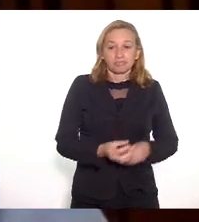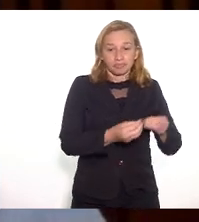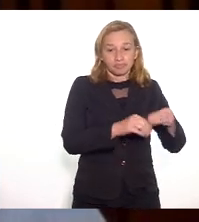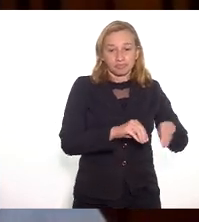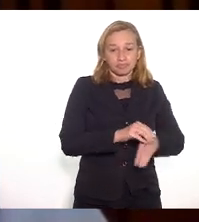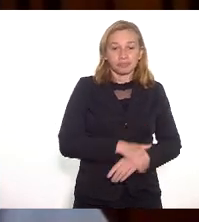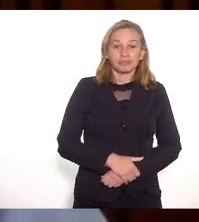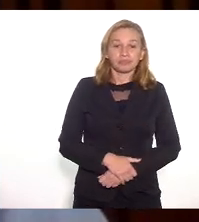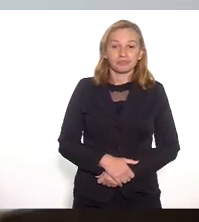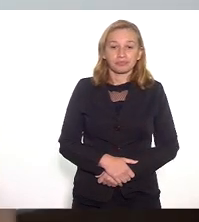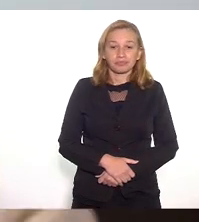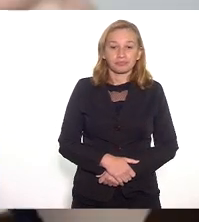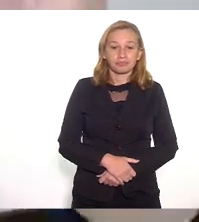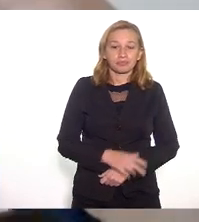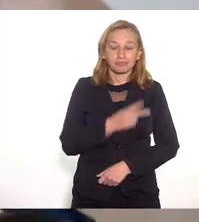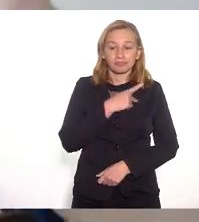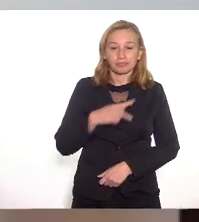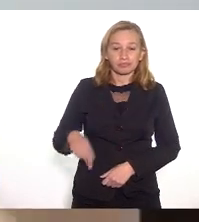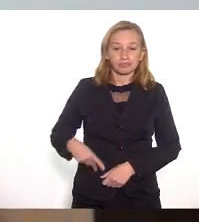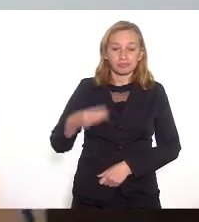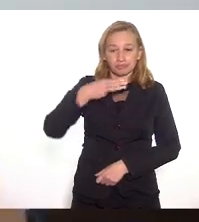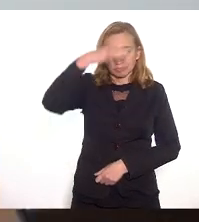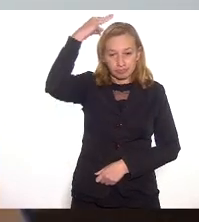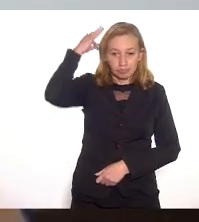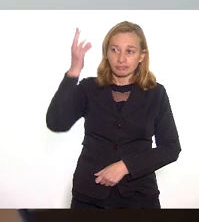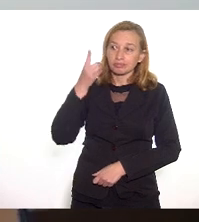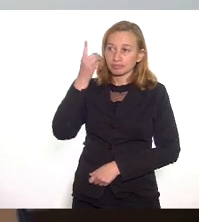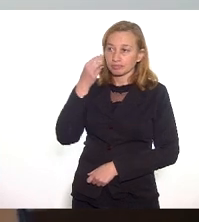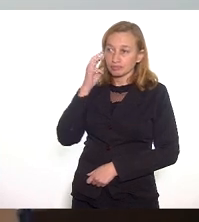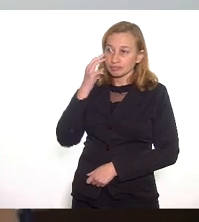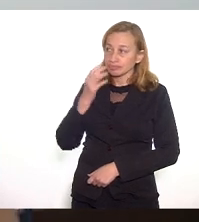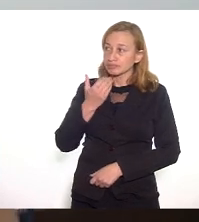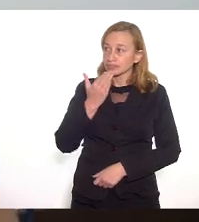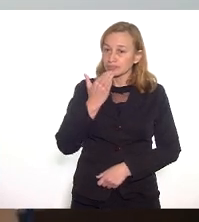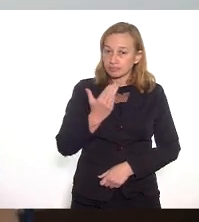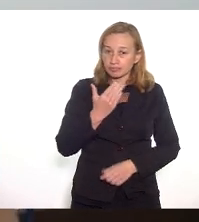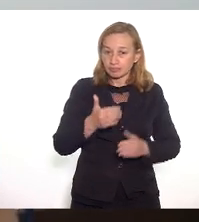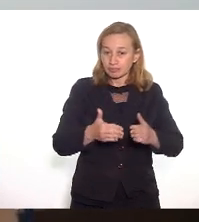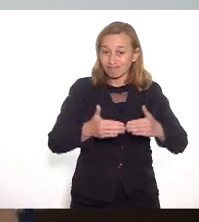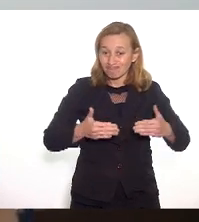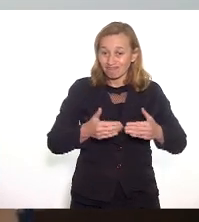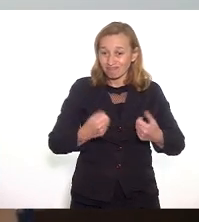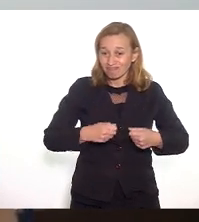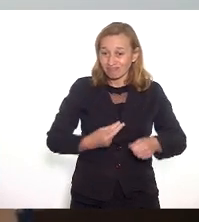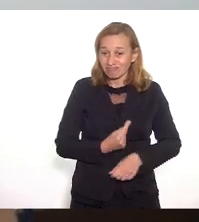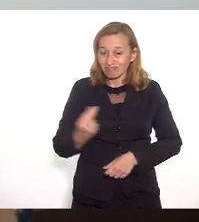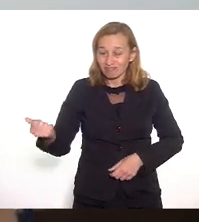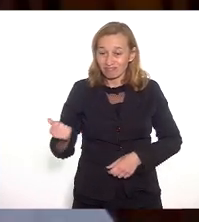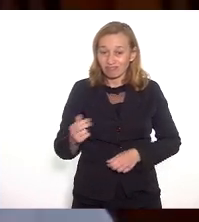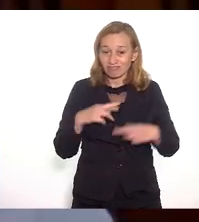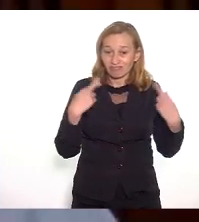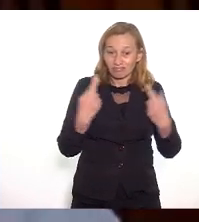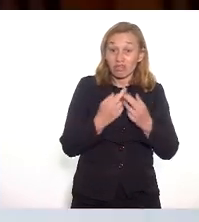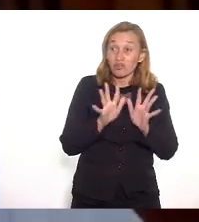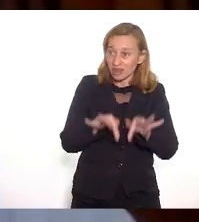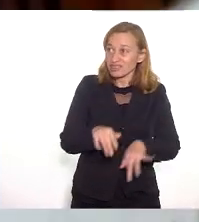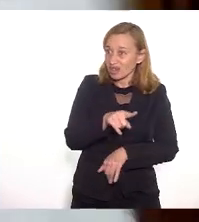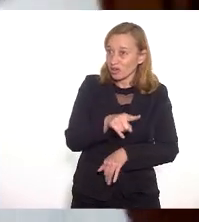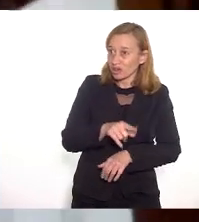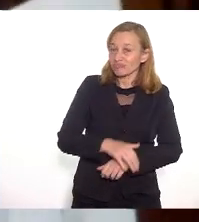Prejudicado. Presidente, Márcio. Deputado Valdeg. Eu queria pedir licença, eu preciso me retirar agora da sessão. Nós vamos encerrar.